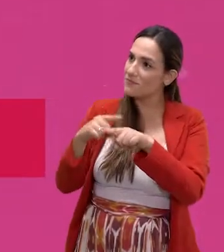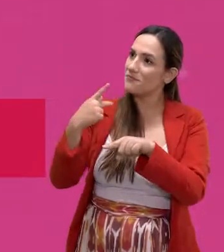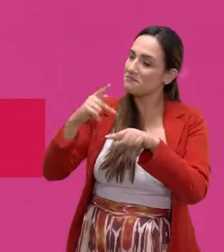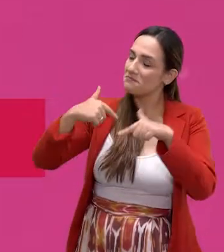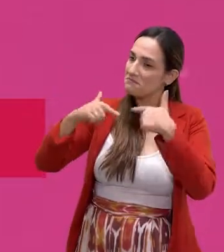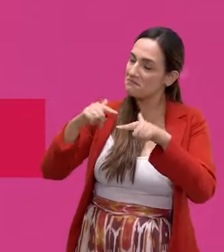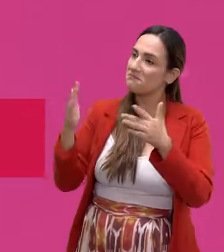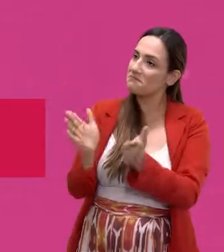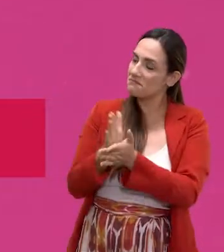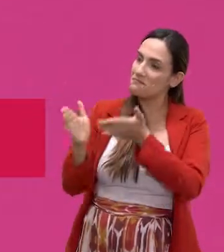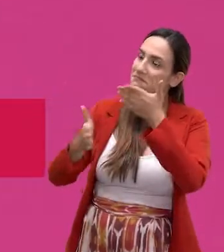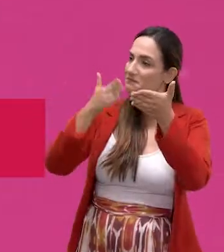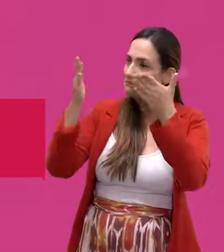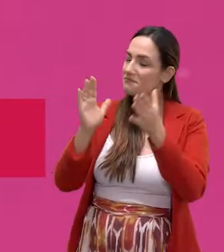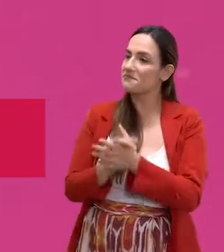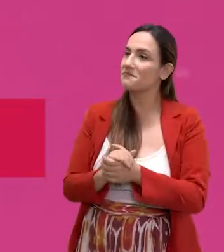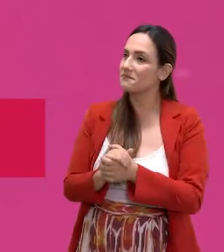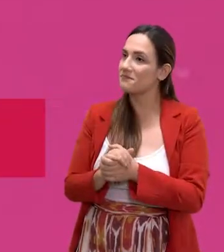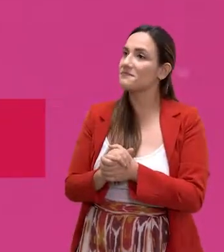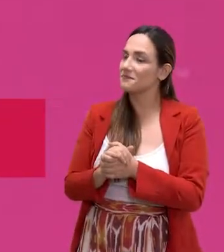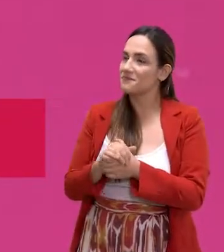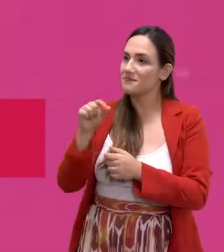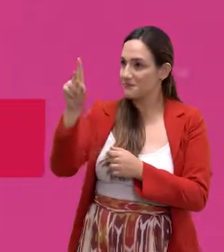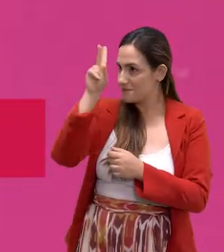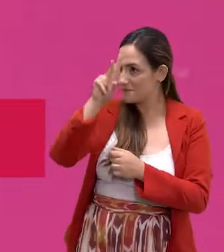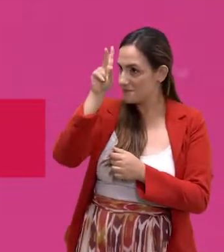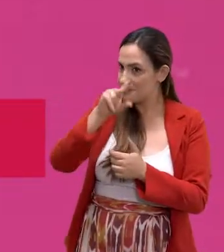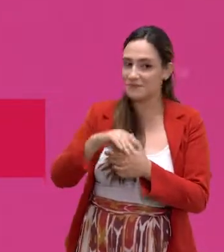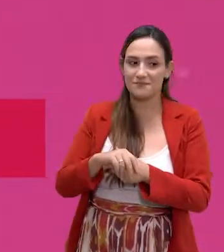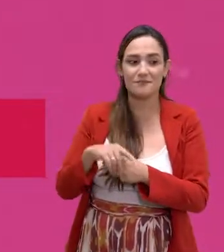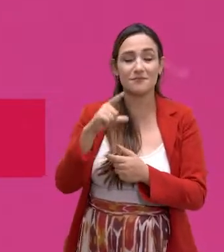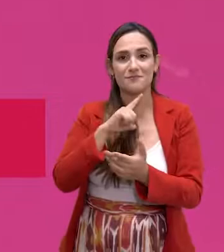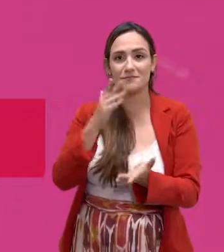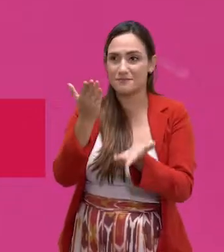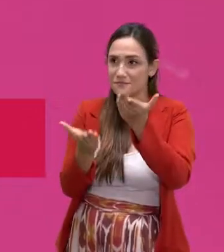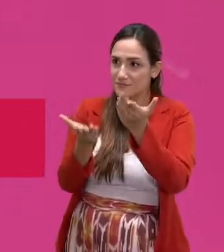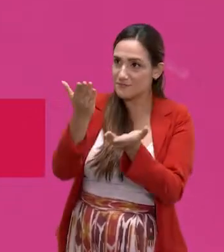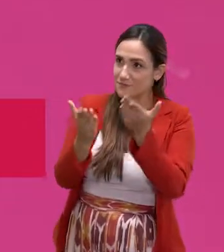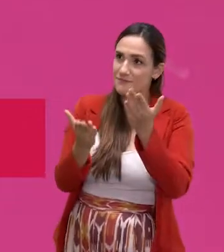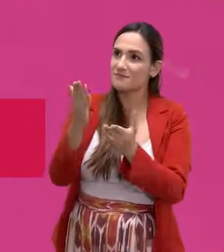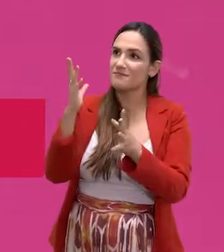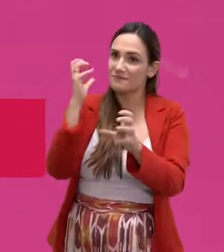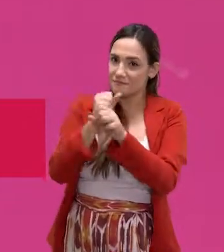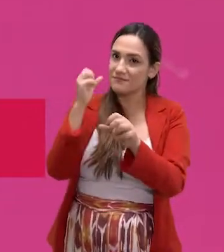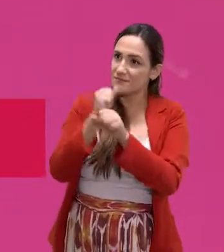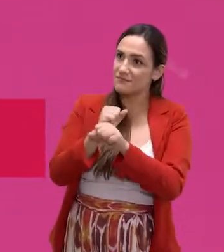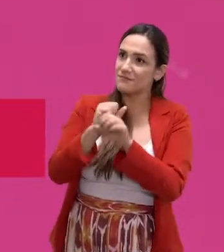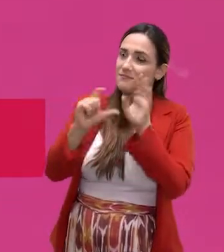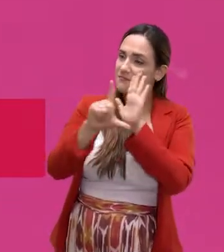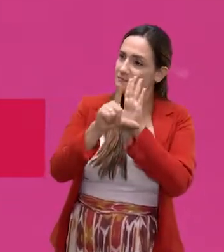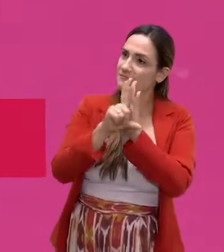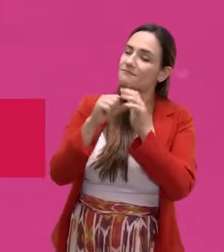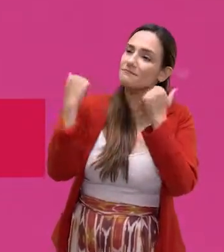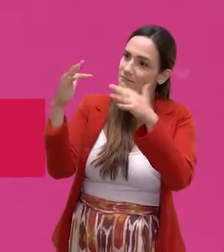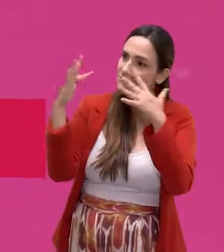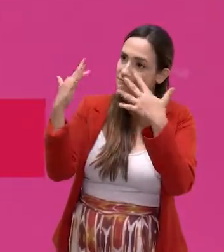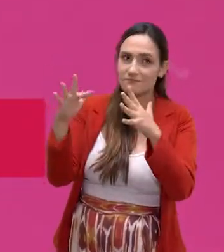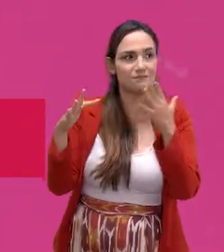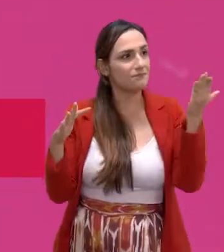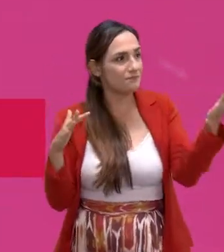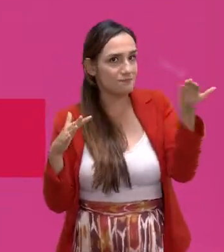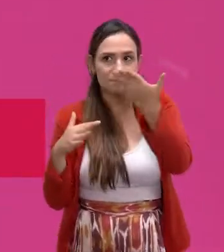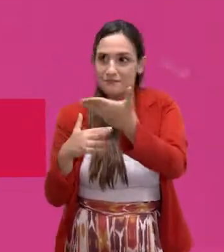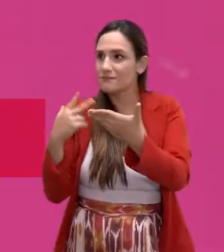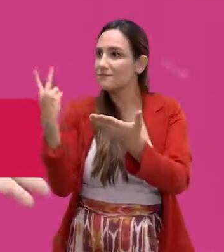trabalhos parlamentares, no fechamento do ano, quando foi apresentado o balanço parlamentar e o trabalho de vocês muito reconhecido, muito enaltecido. Isso é